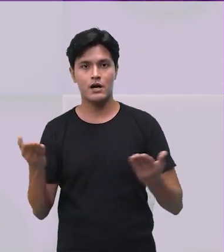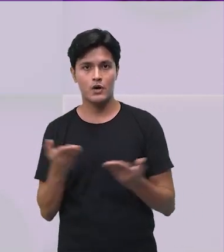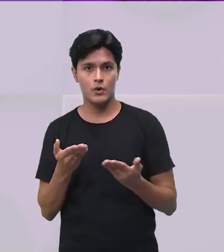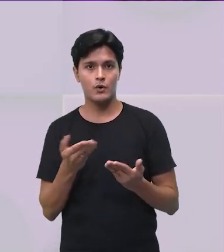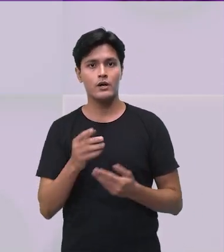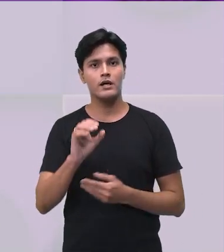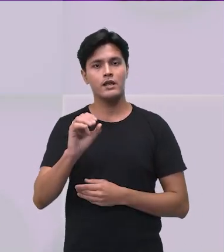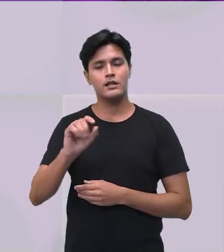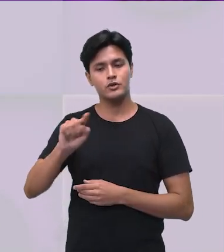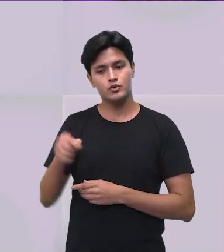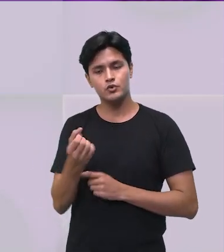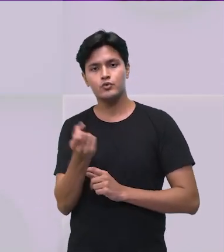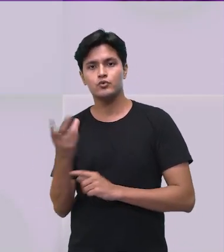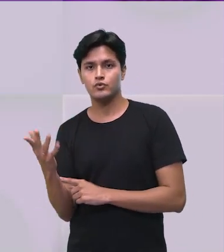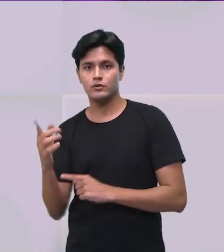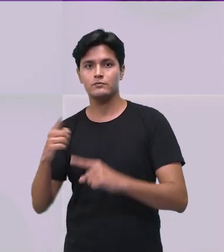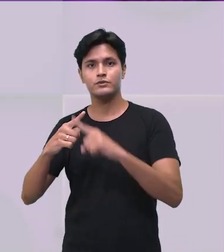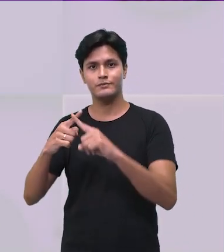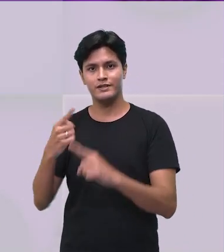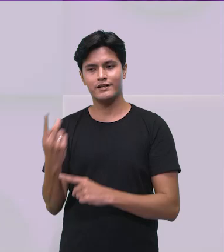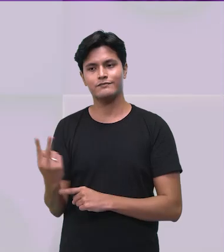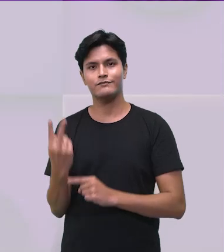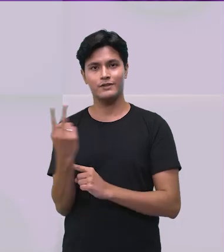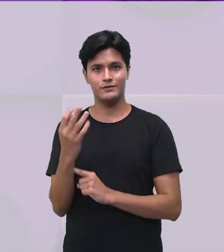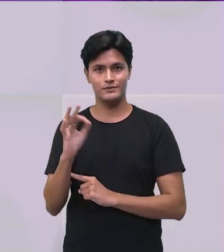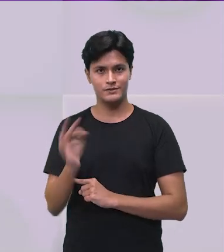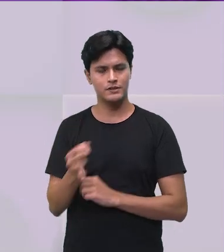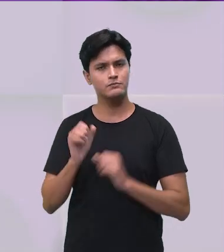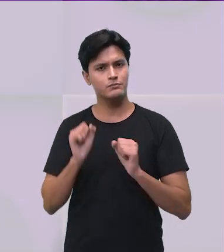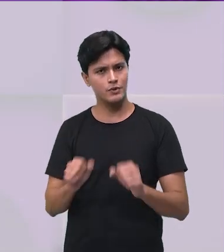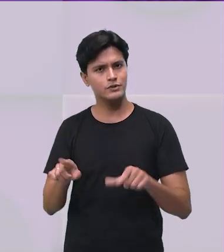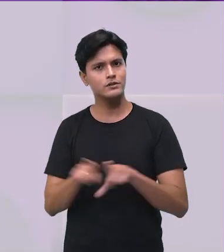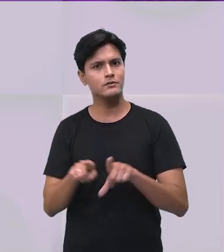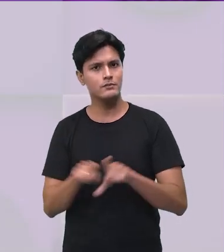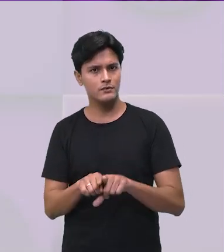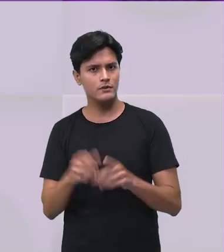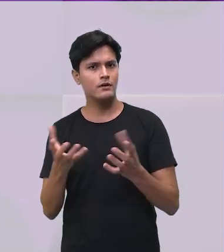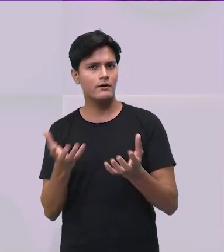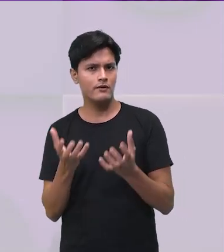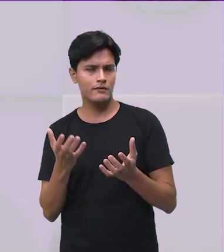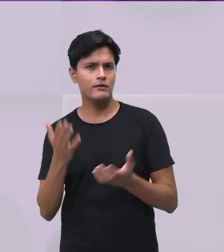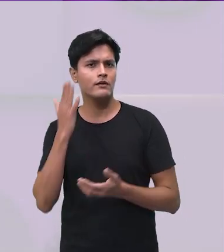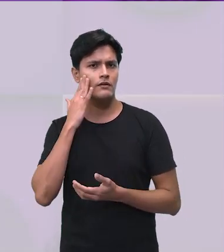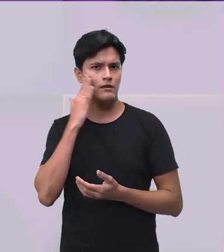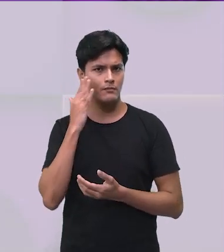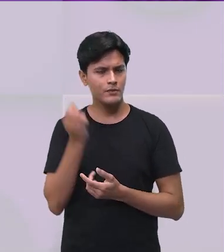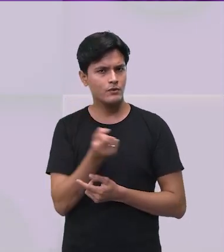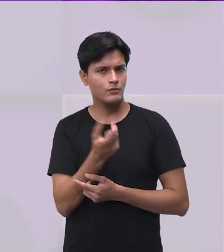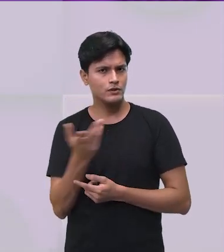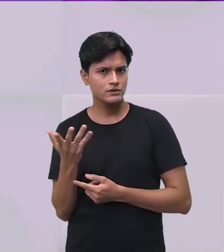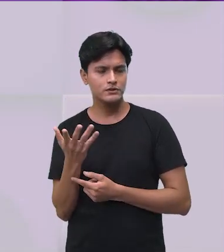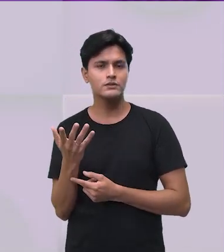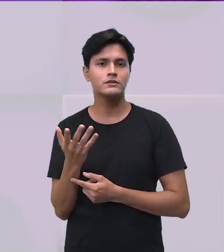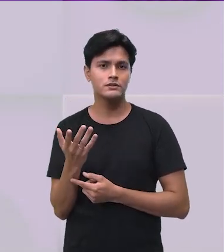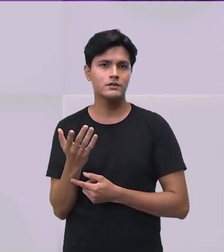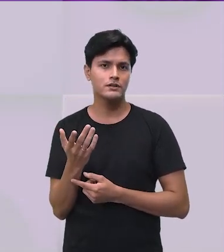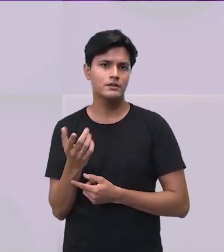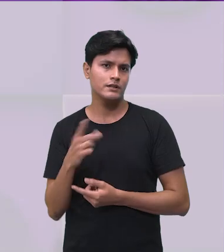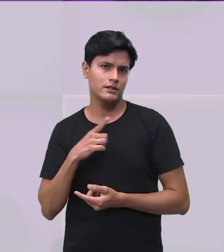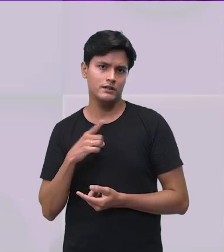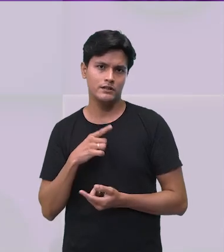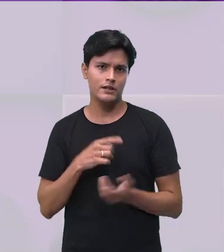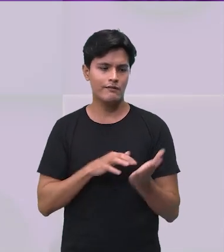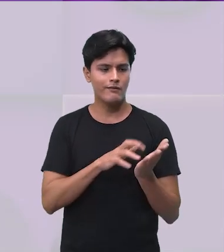e multiplicar também pelo valor. Você pode fazer isso. Você quer saber quantos por cento é de algum valor e você está ali com a calculadora? Então